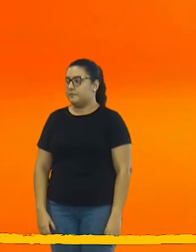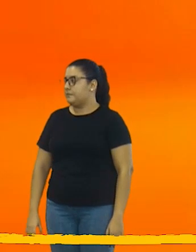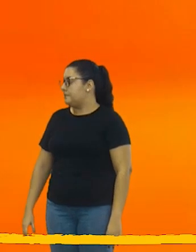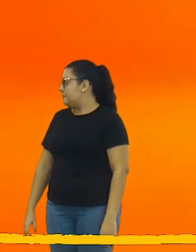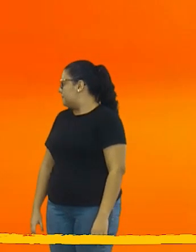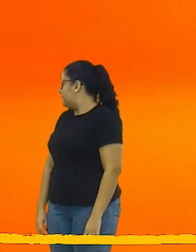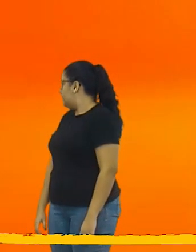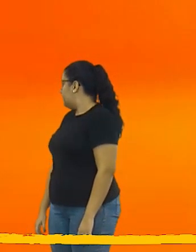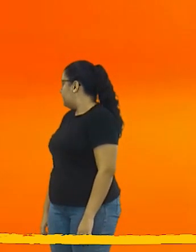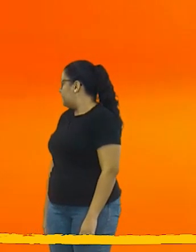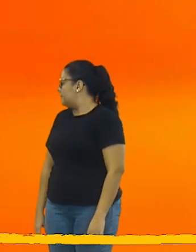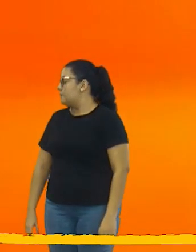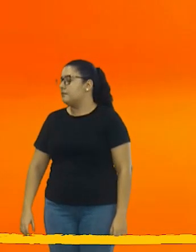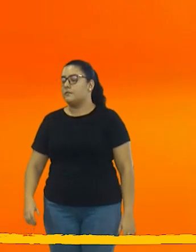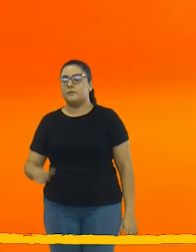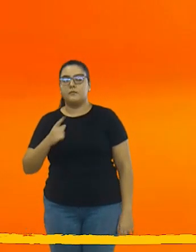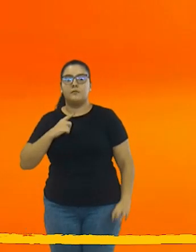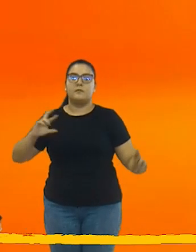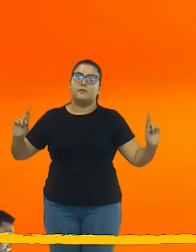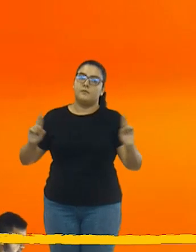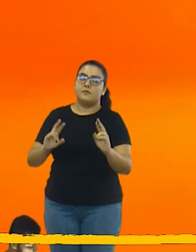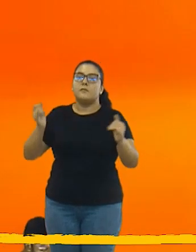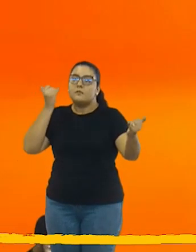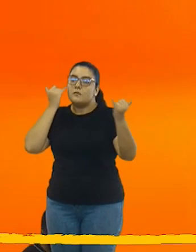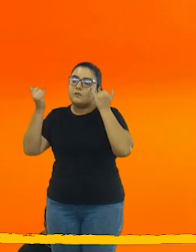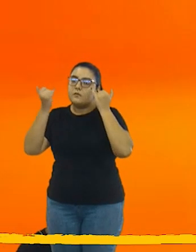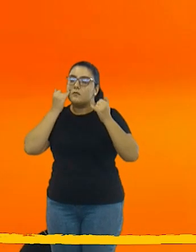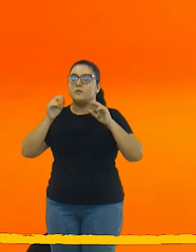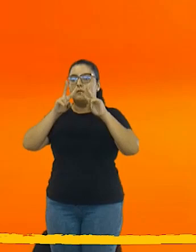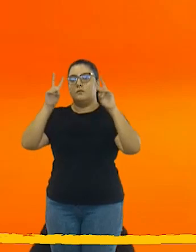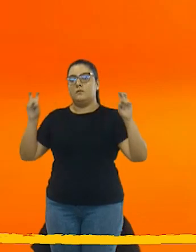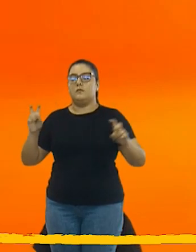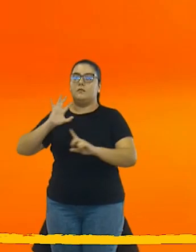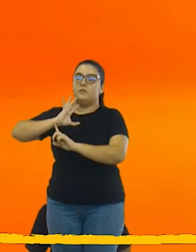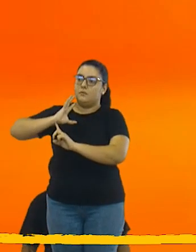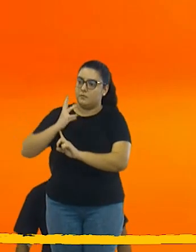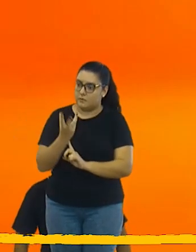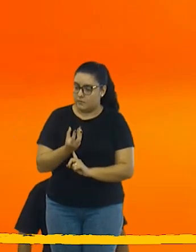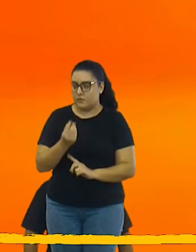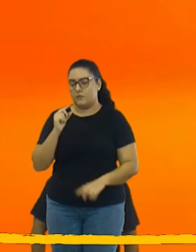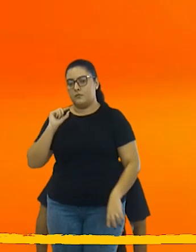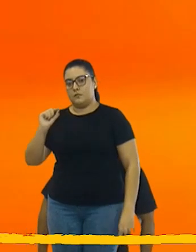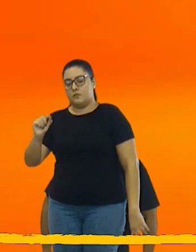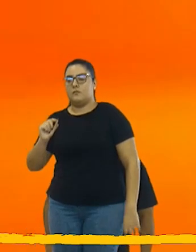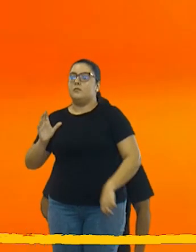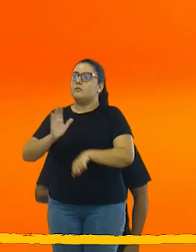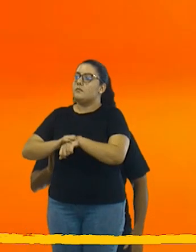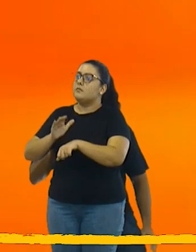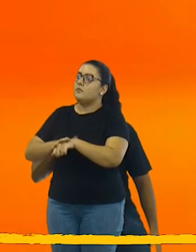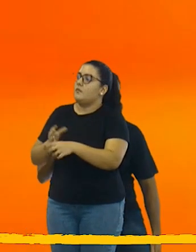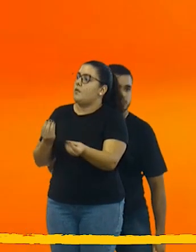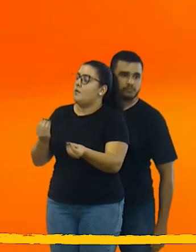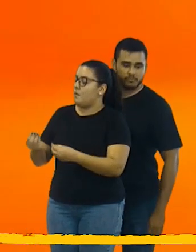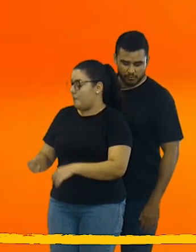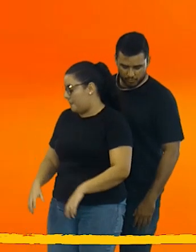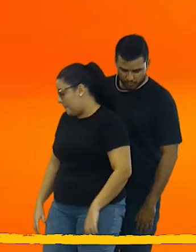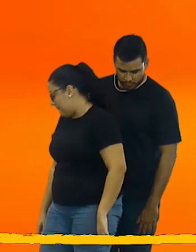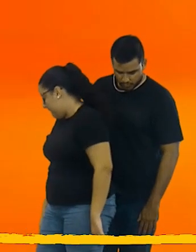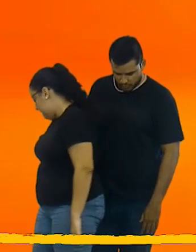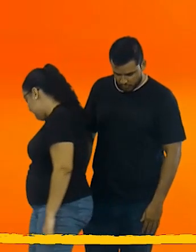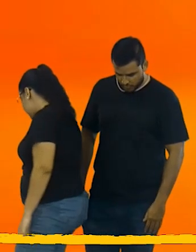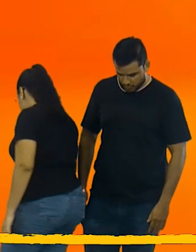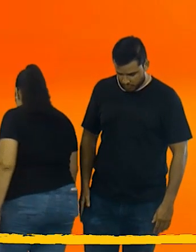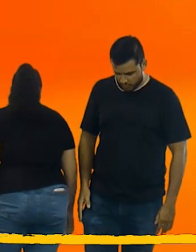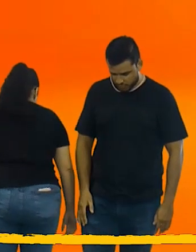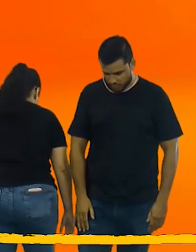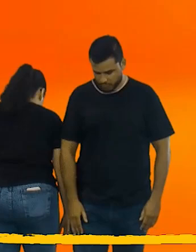16. Relacionar informações sobre concepções artísticas e procedimentos de construção do texto